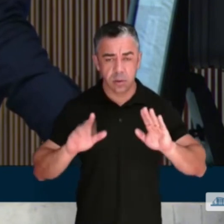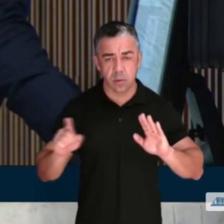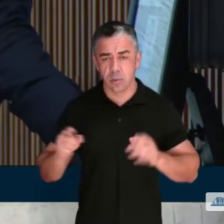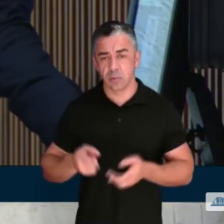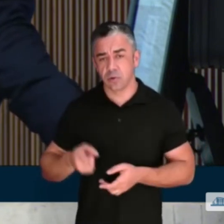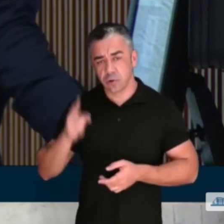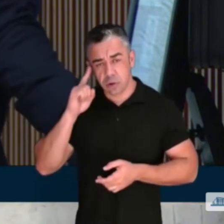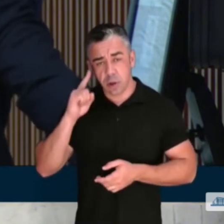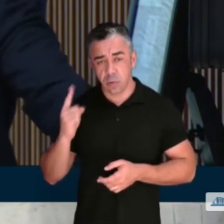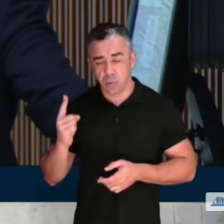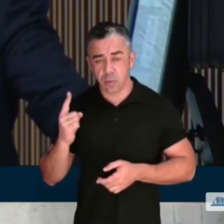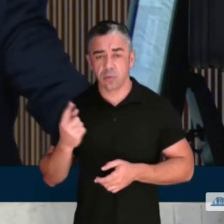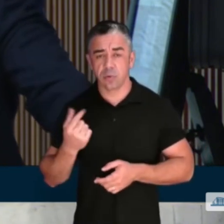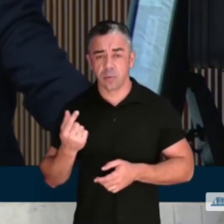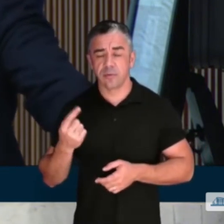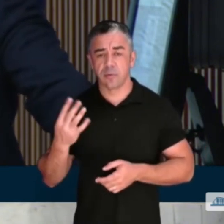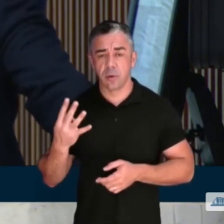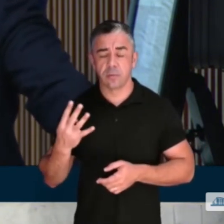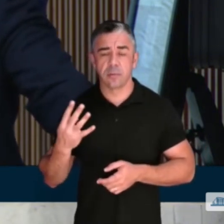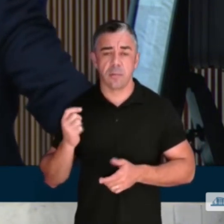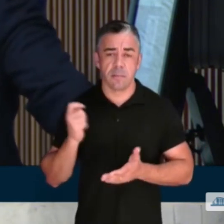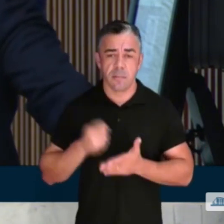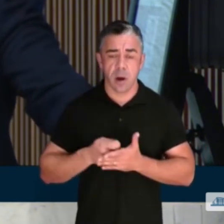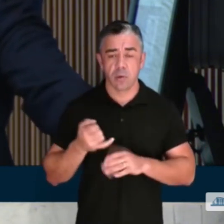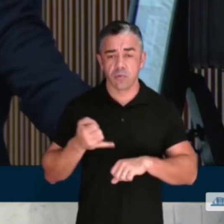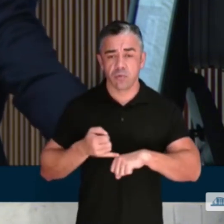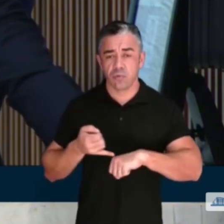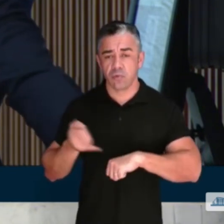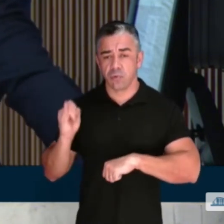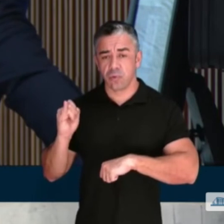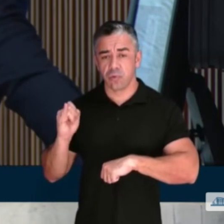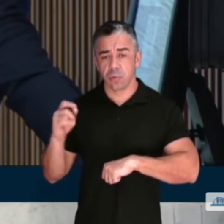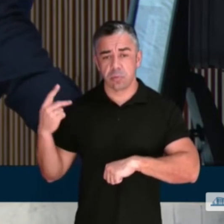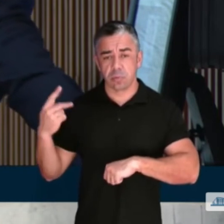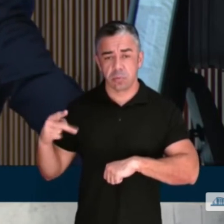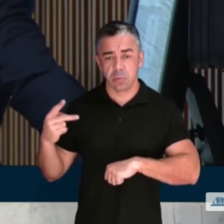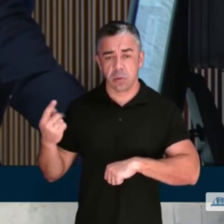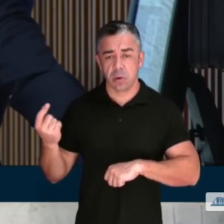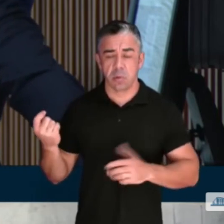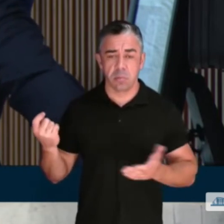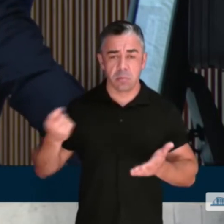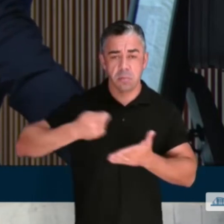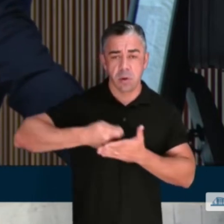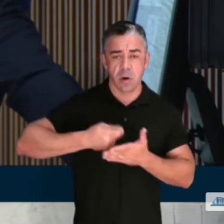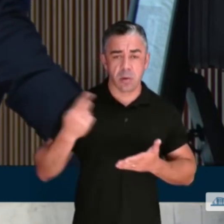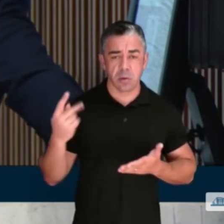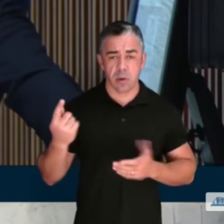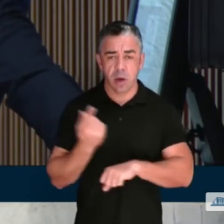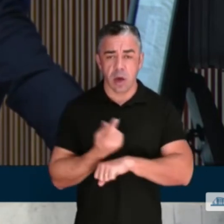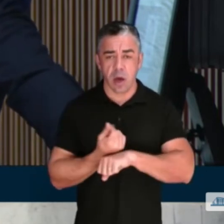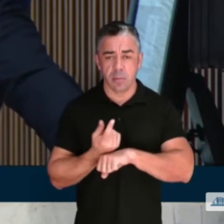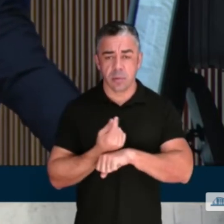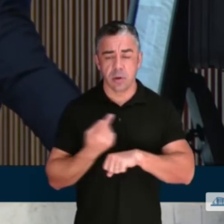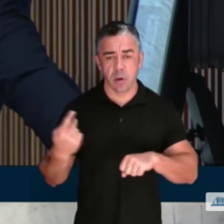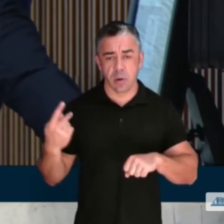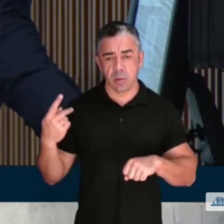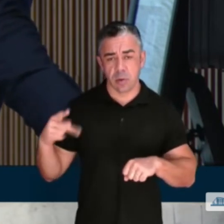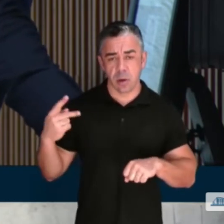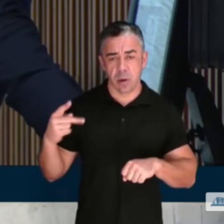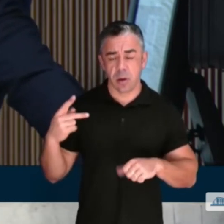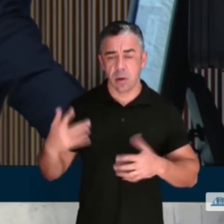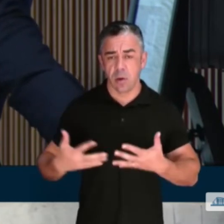de 24. Paga com juros sobre o próprio capital da Copel. Comprou direto da